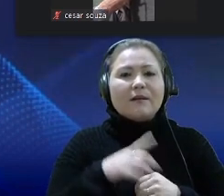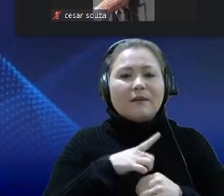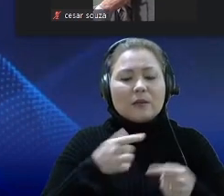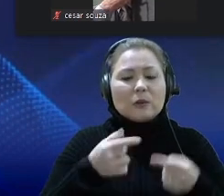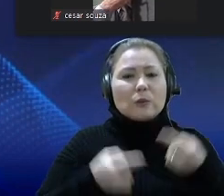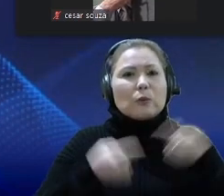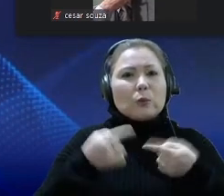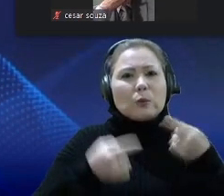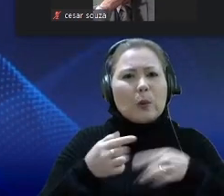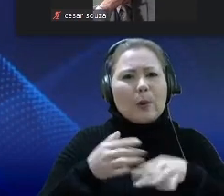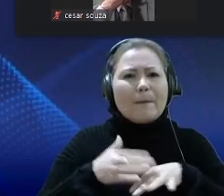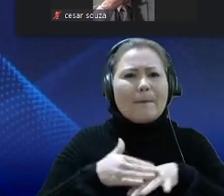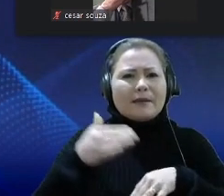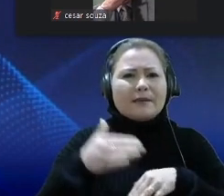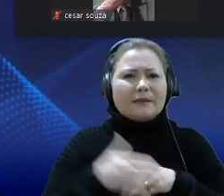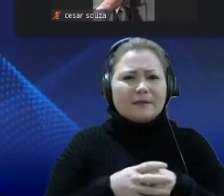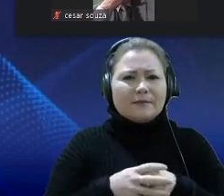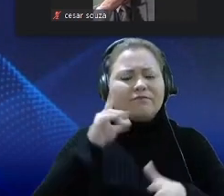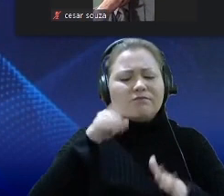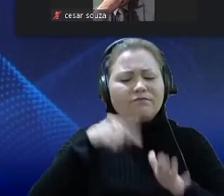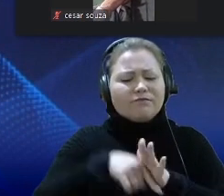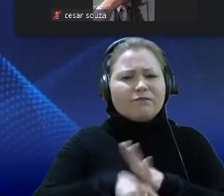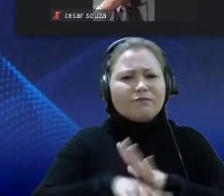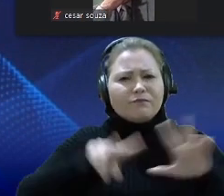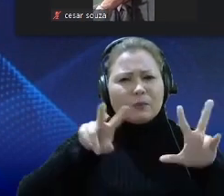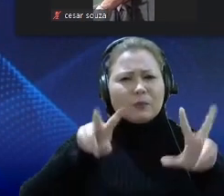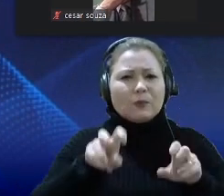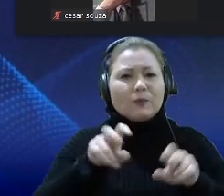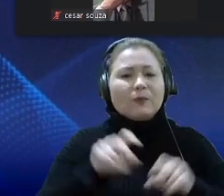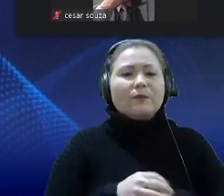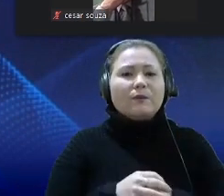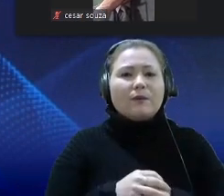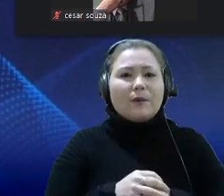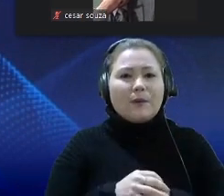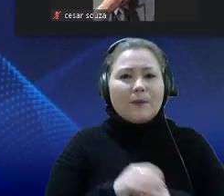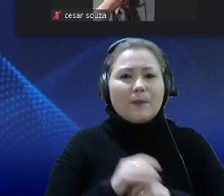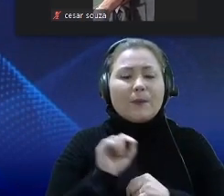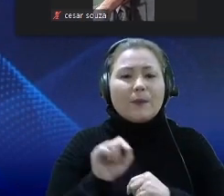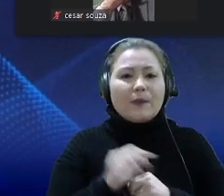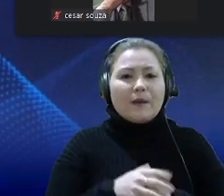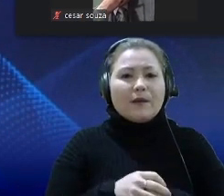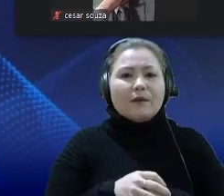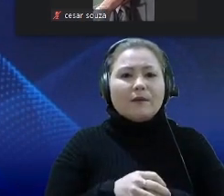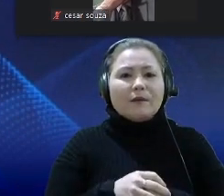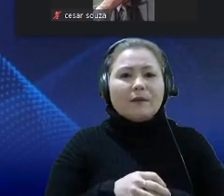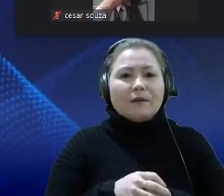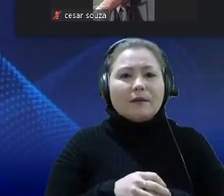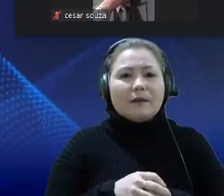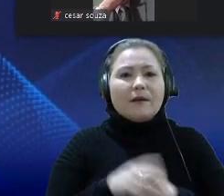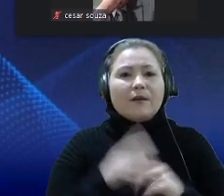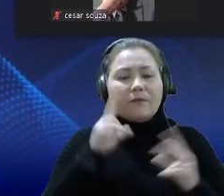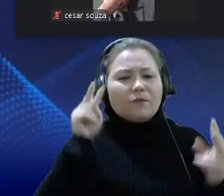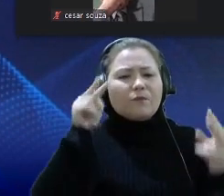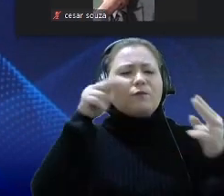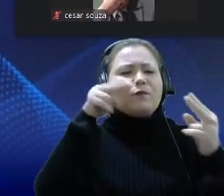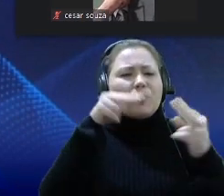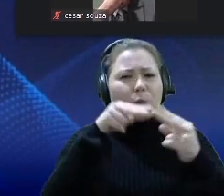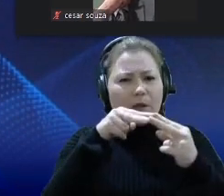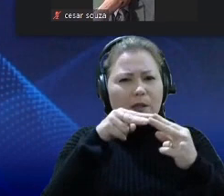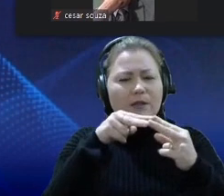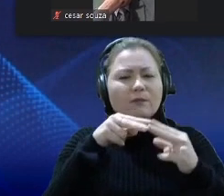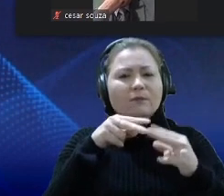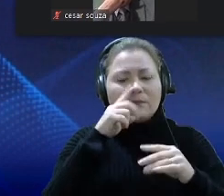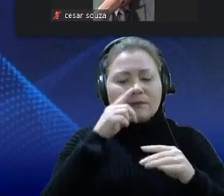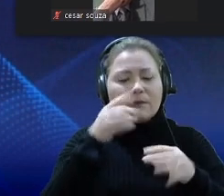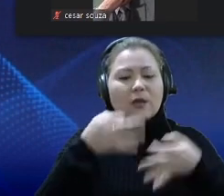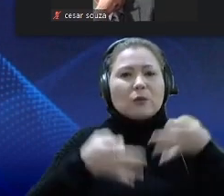discussões mais fundamentadas em relação à virtualização da